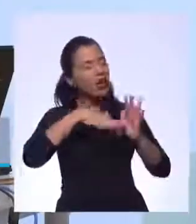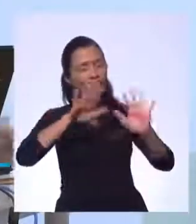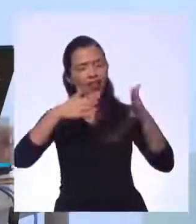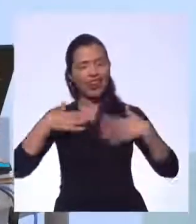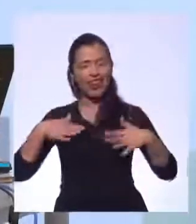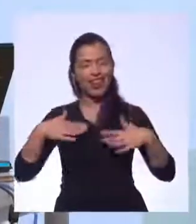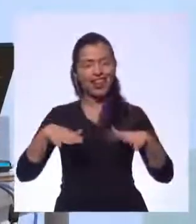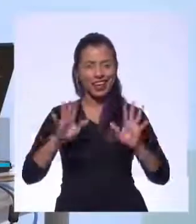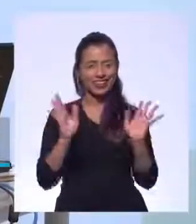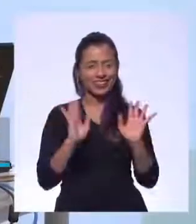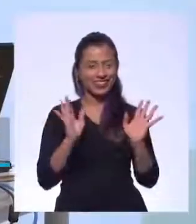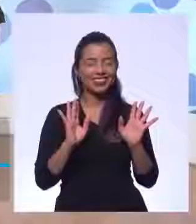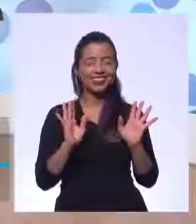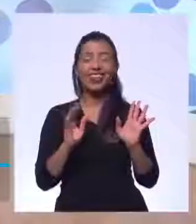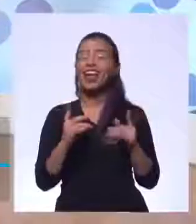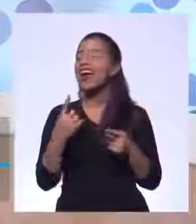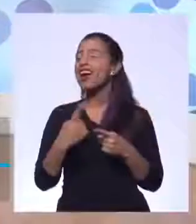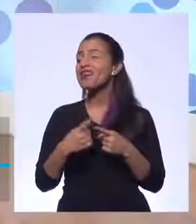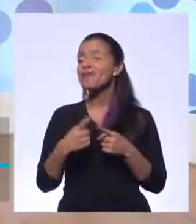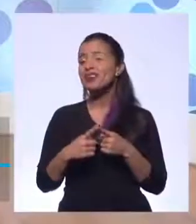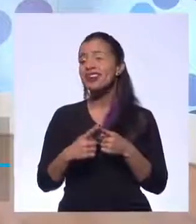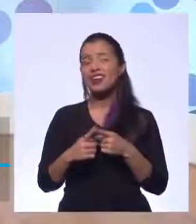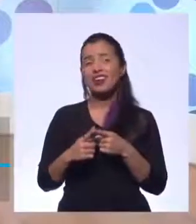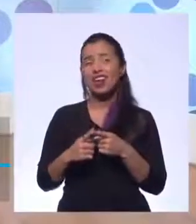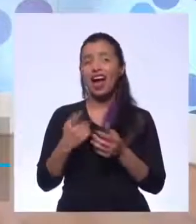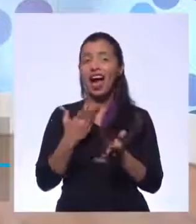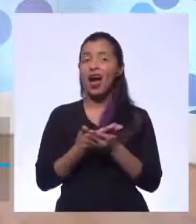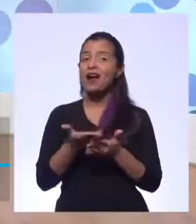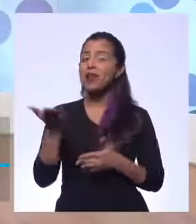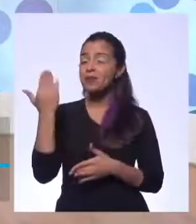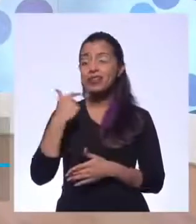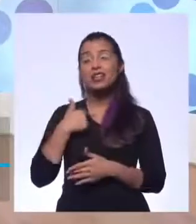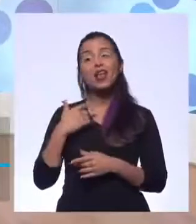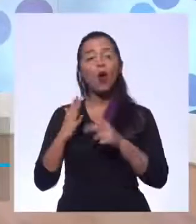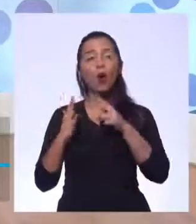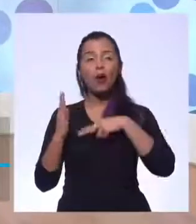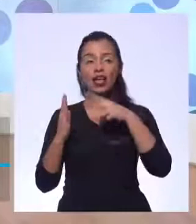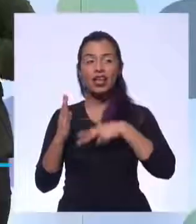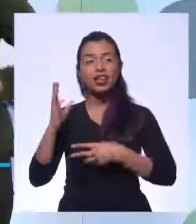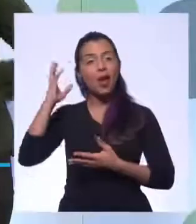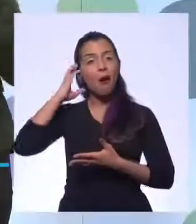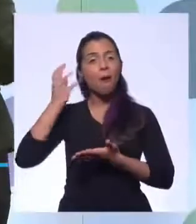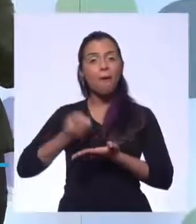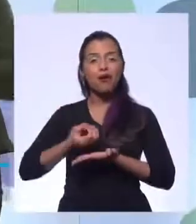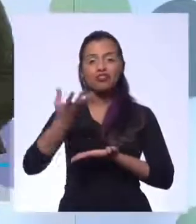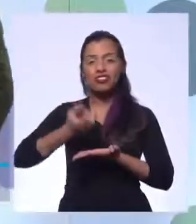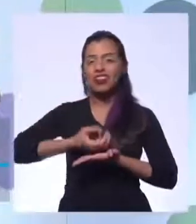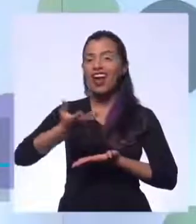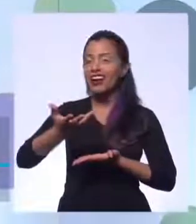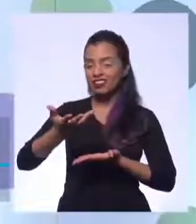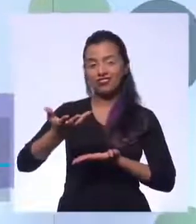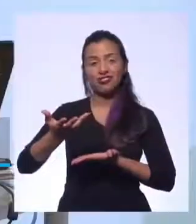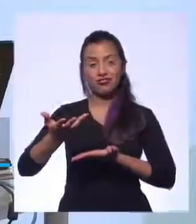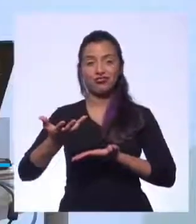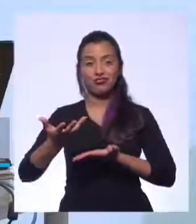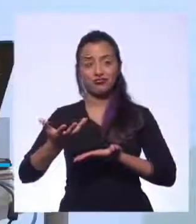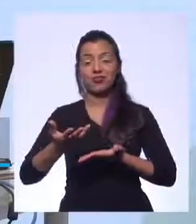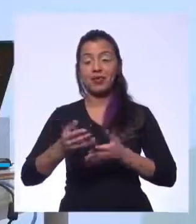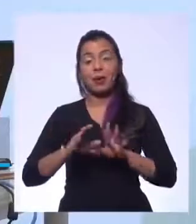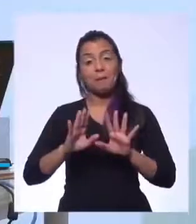vou fazer voz. Porque na aula passada quem leu fui eu. Eu apresentei num podcast, agora quem vai fazer é a Dani. Vamos lá. Ah, mas eu não tenho